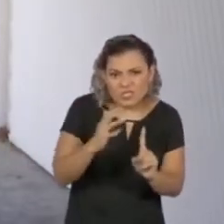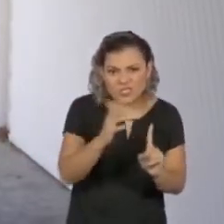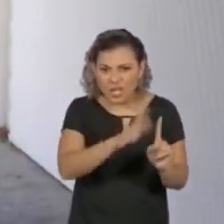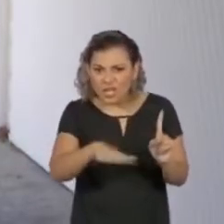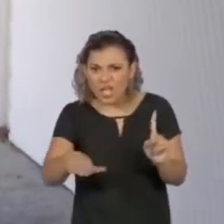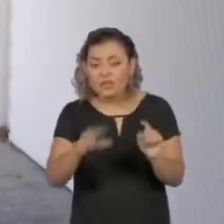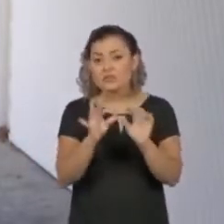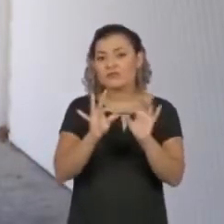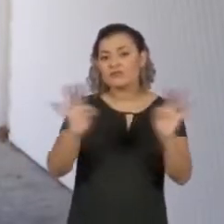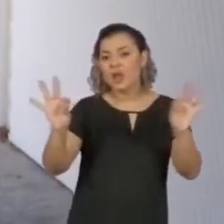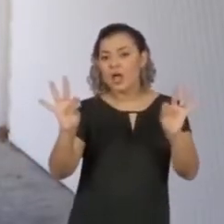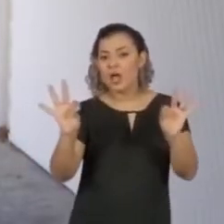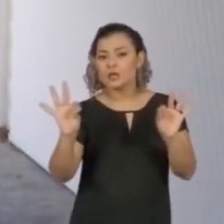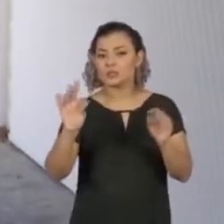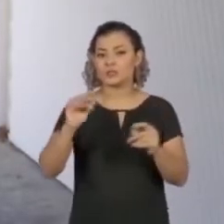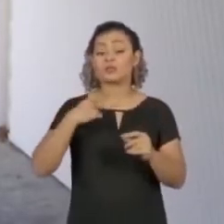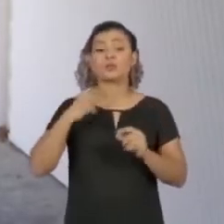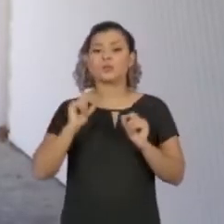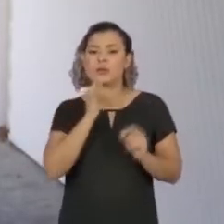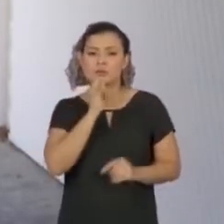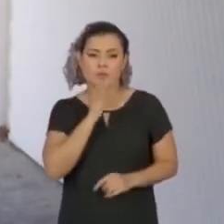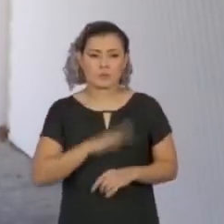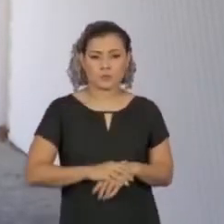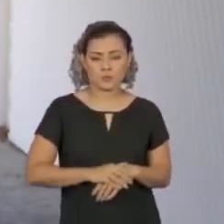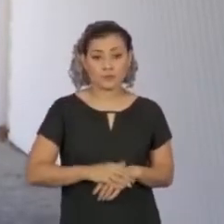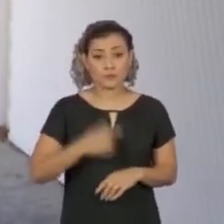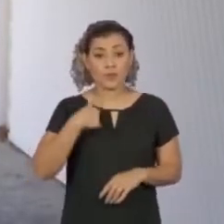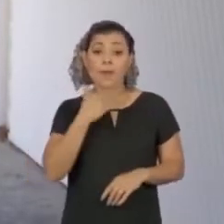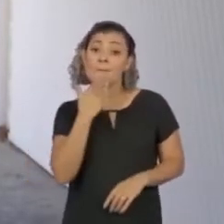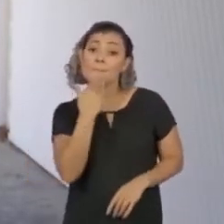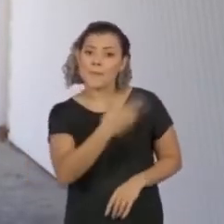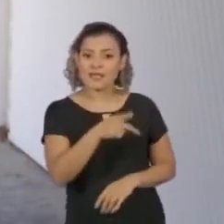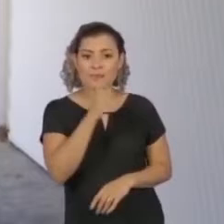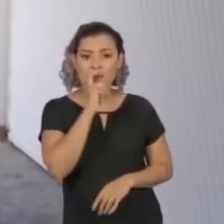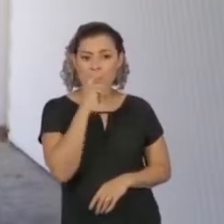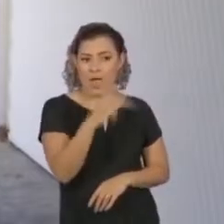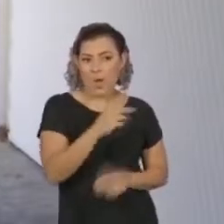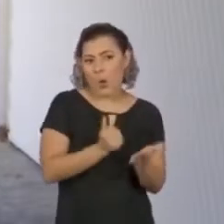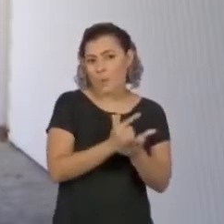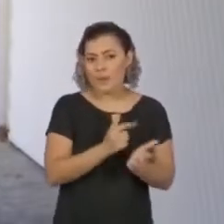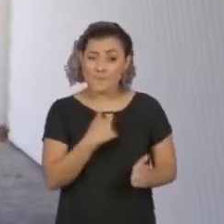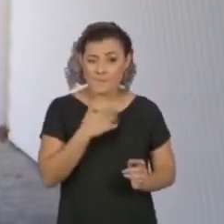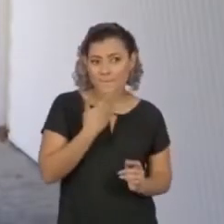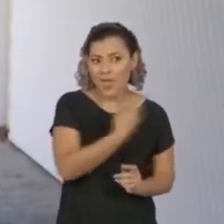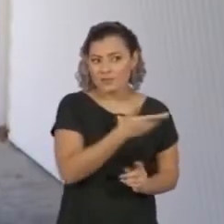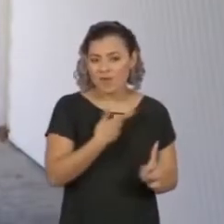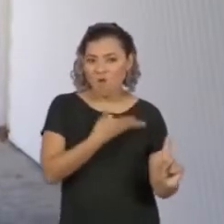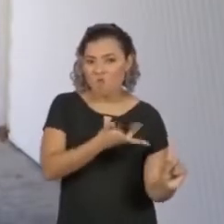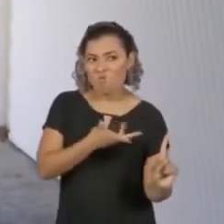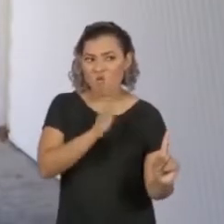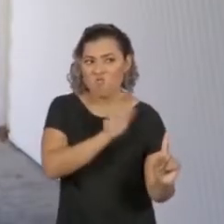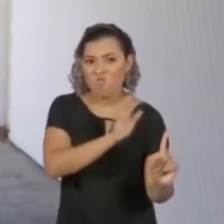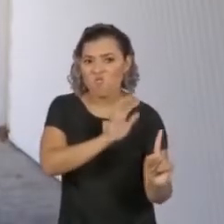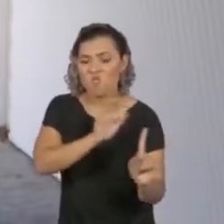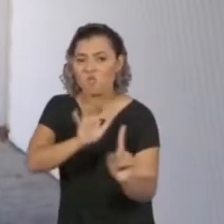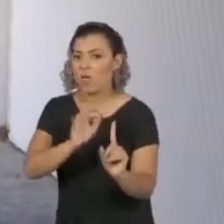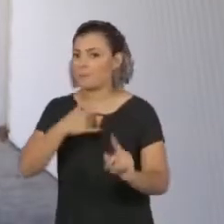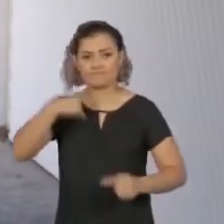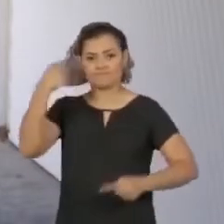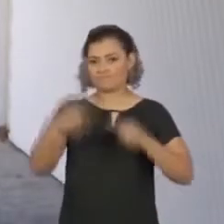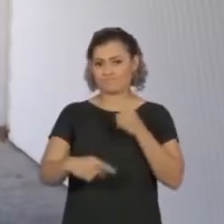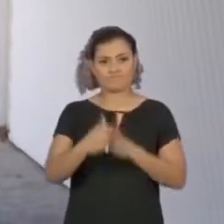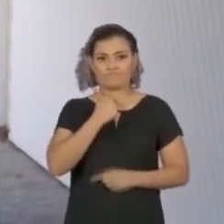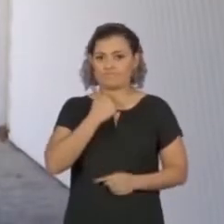com frases imperativas como pés e os pais comprarem a consulta pública aberta pelo governo